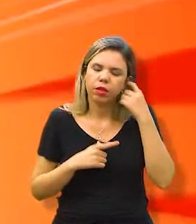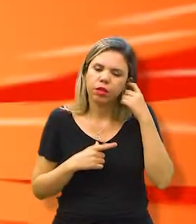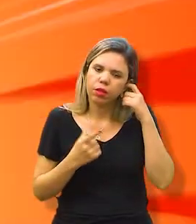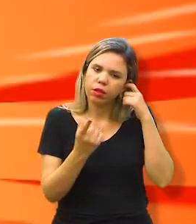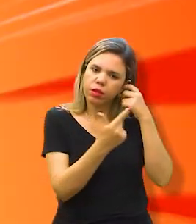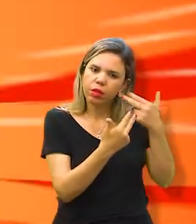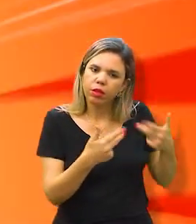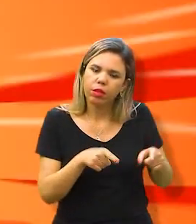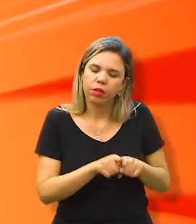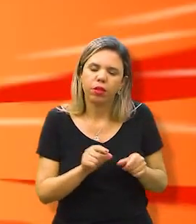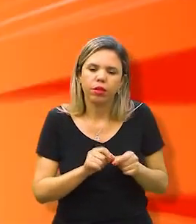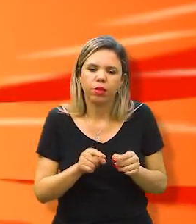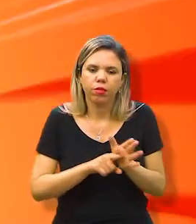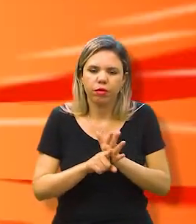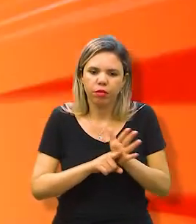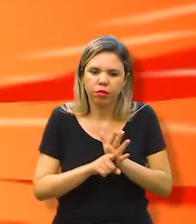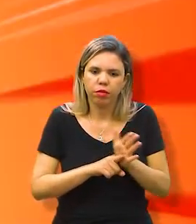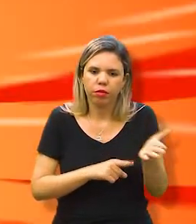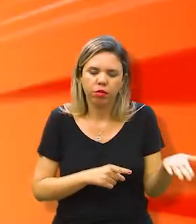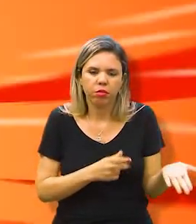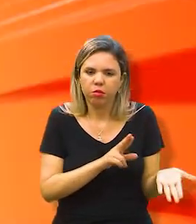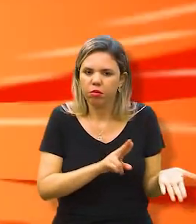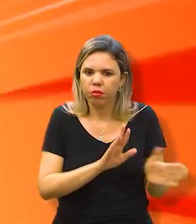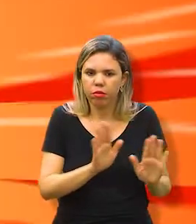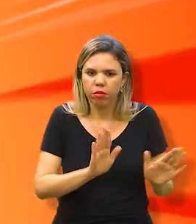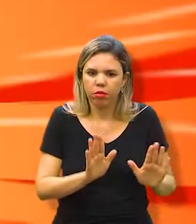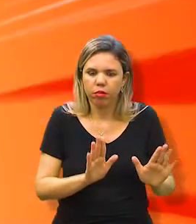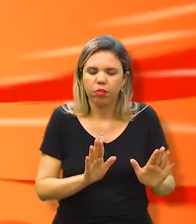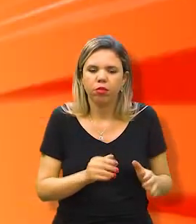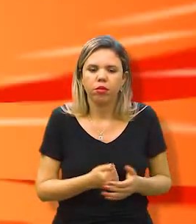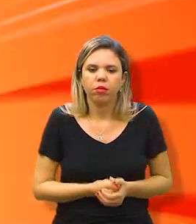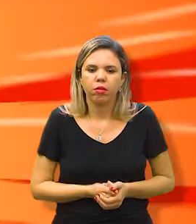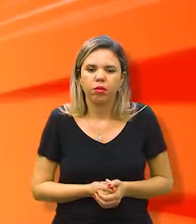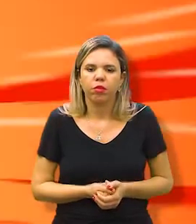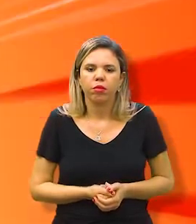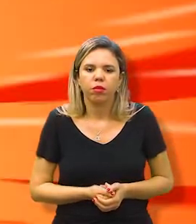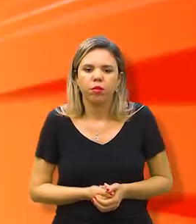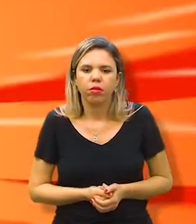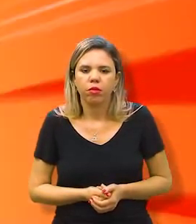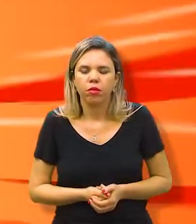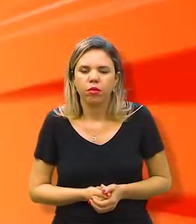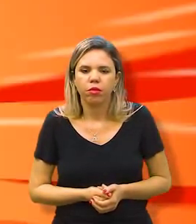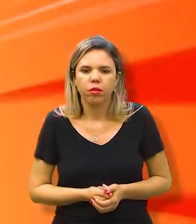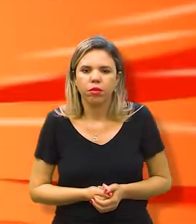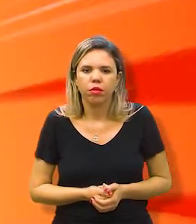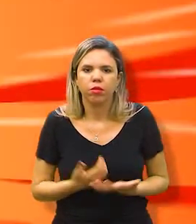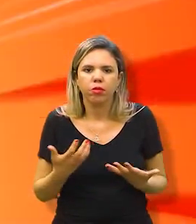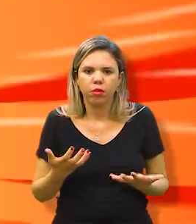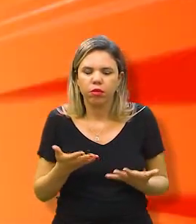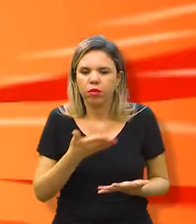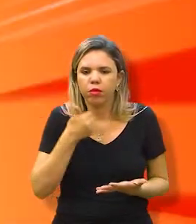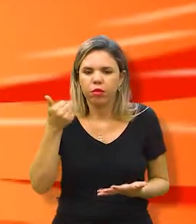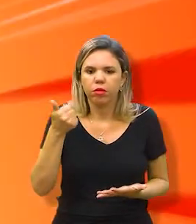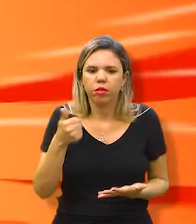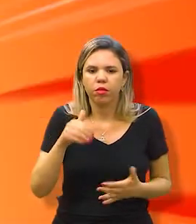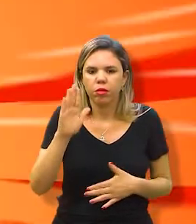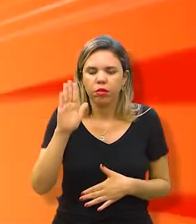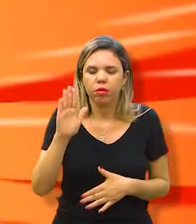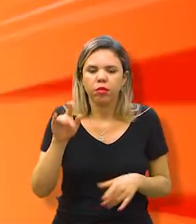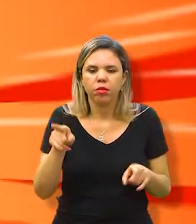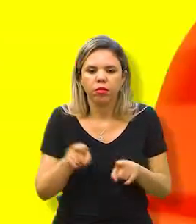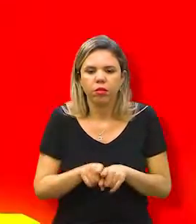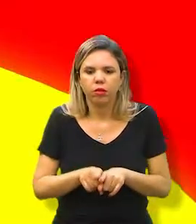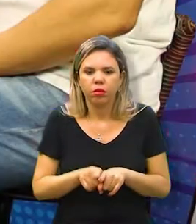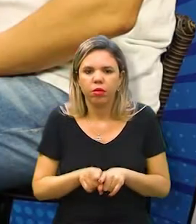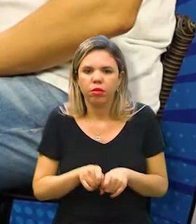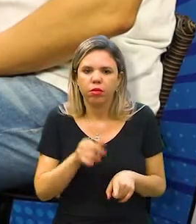outras coisas que eu fiz da pesquisa que eu não utilizei, então eu vou utilizar nesse. Eu pretendo melhorar um pouco mais também